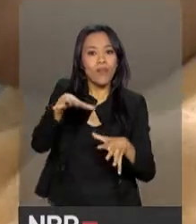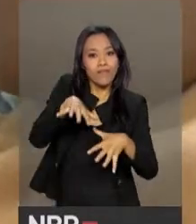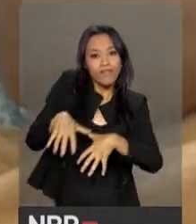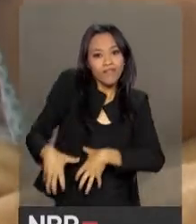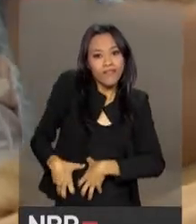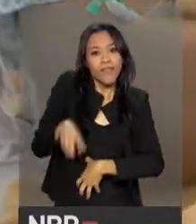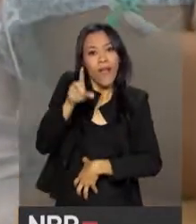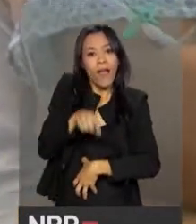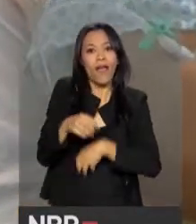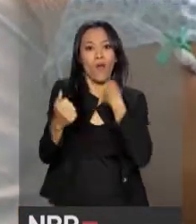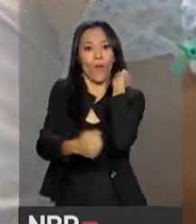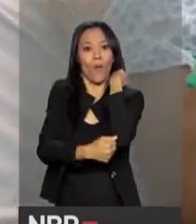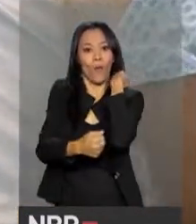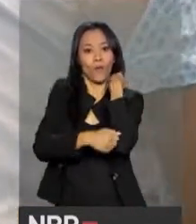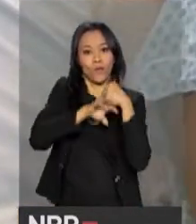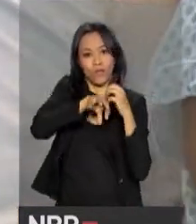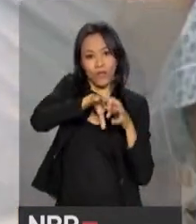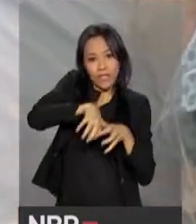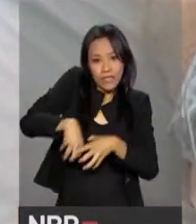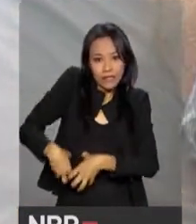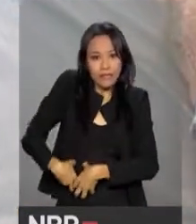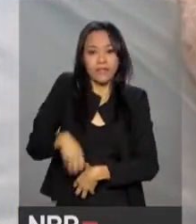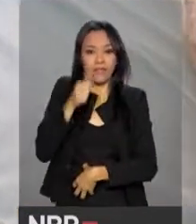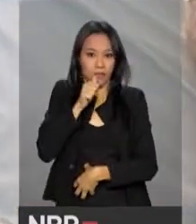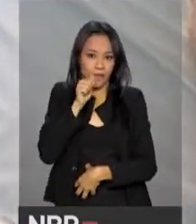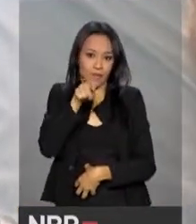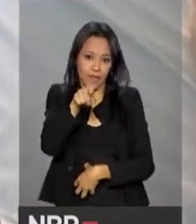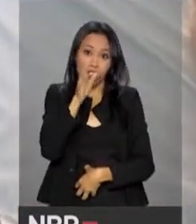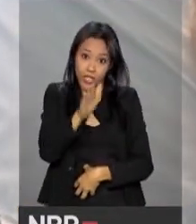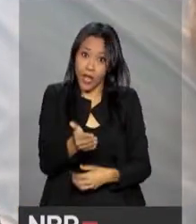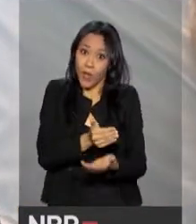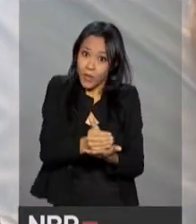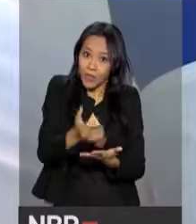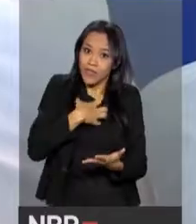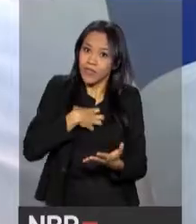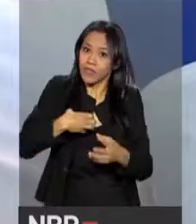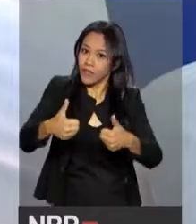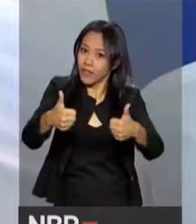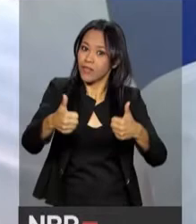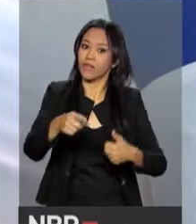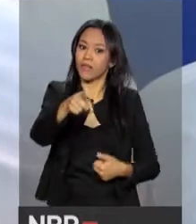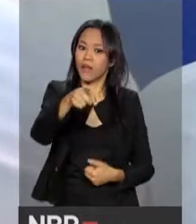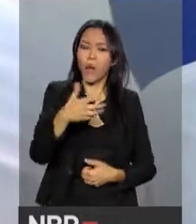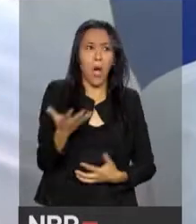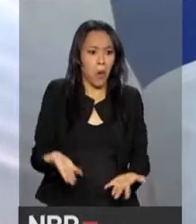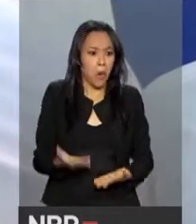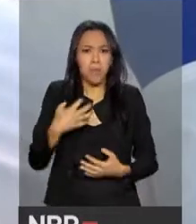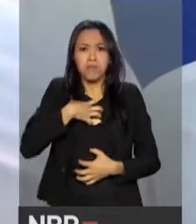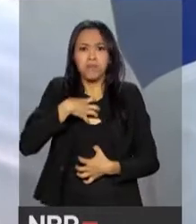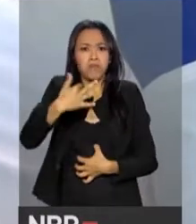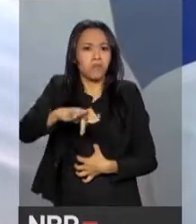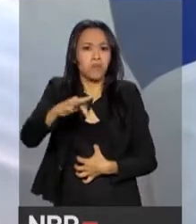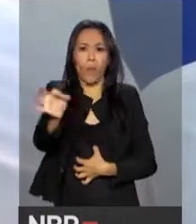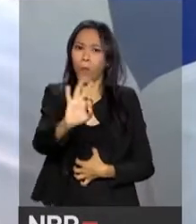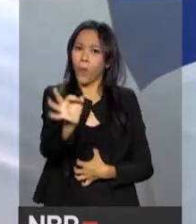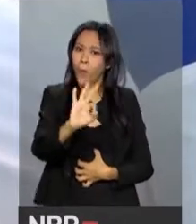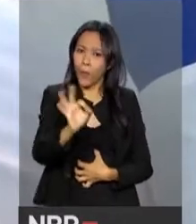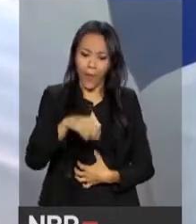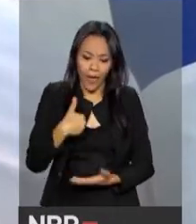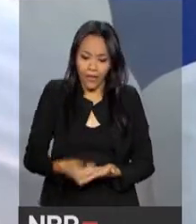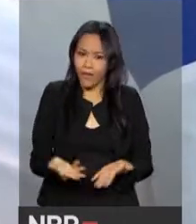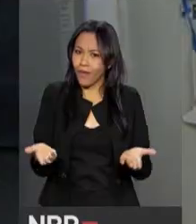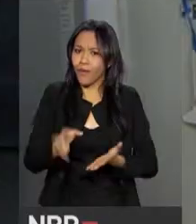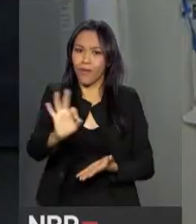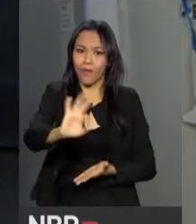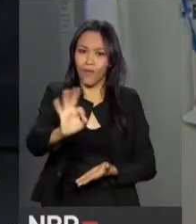com um enxerto ósseo foi implantada em vera e já começou a dar resultado torneio pelo menos até agora do